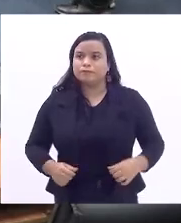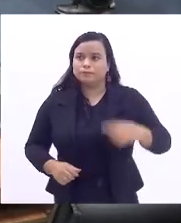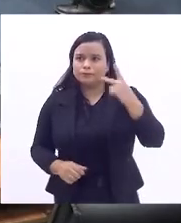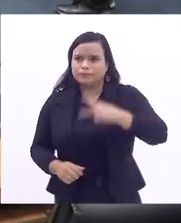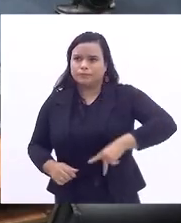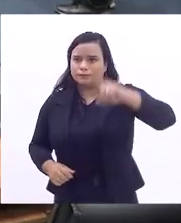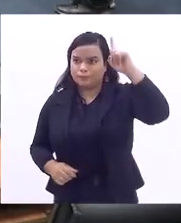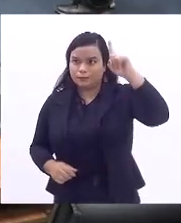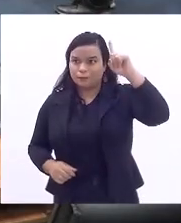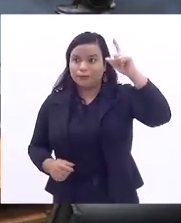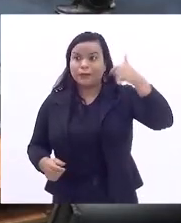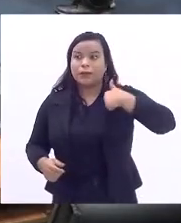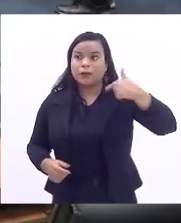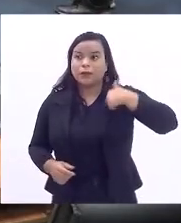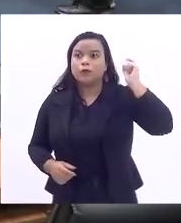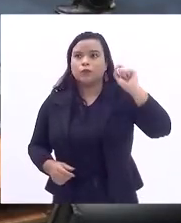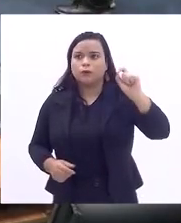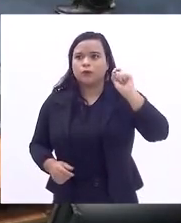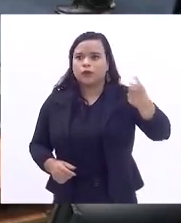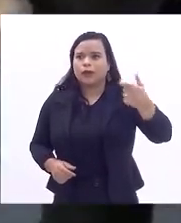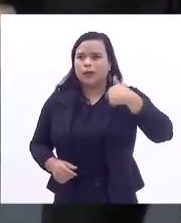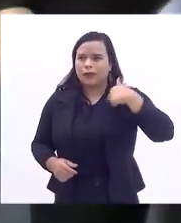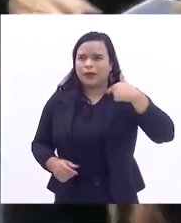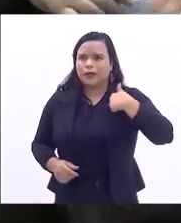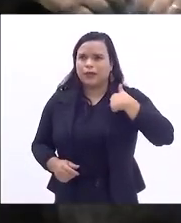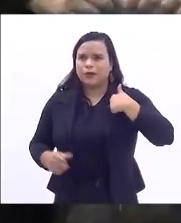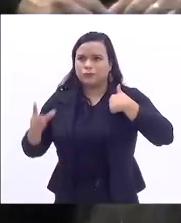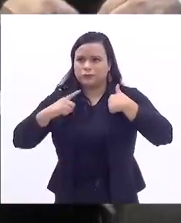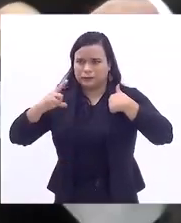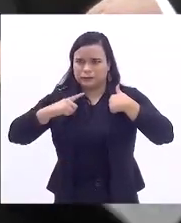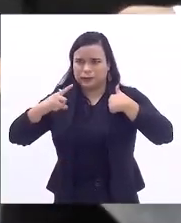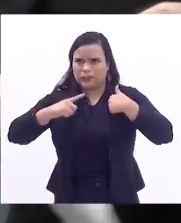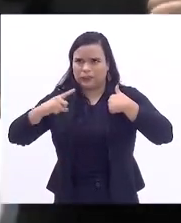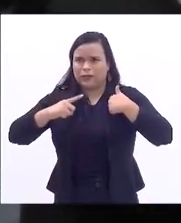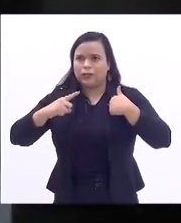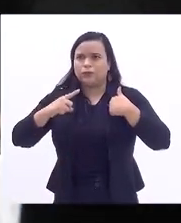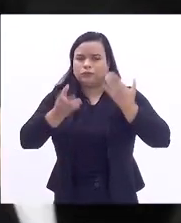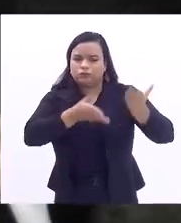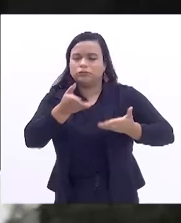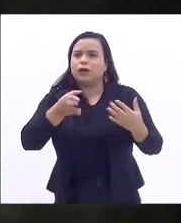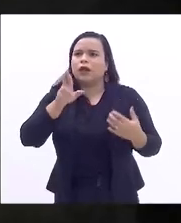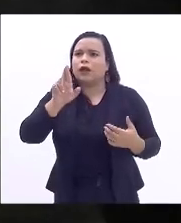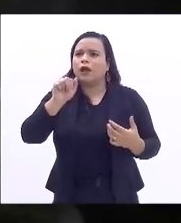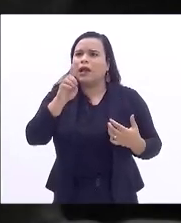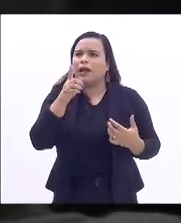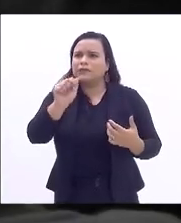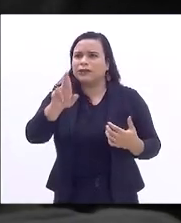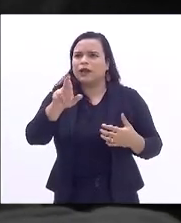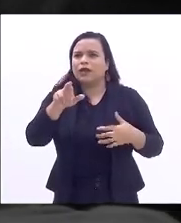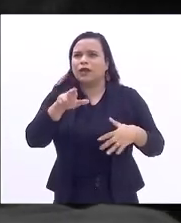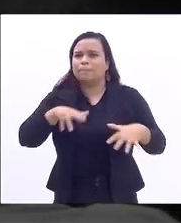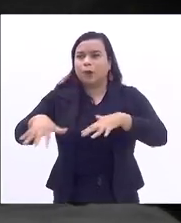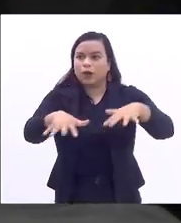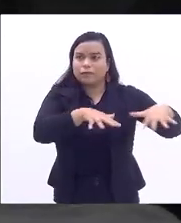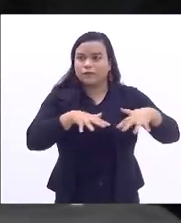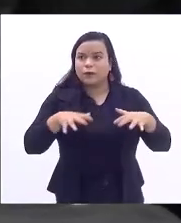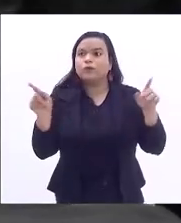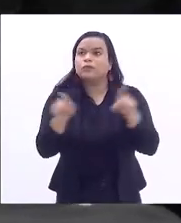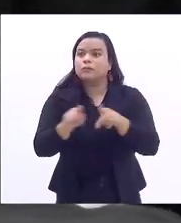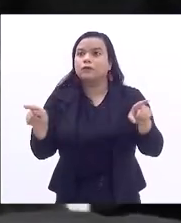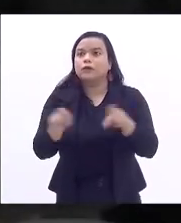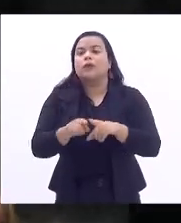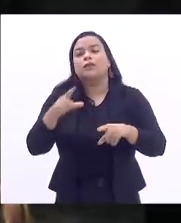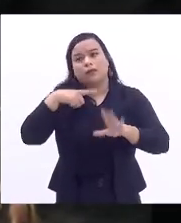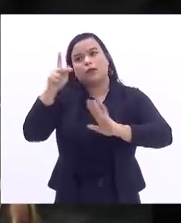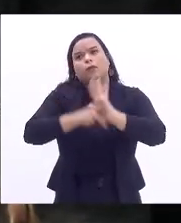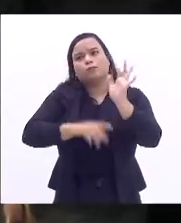minha situação é porque eu trato do radar móvel que tem um projeto anterior a esse então assim eu quero